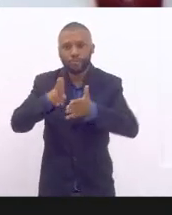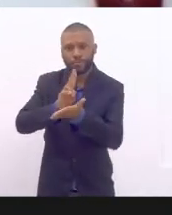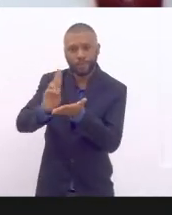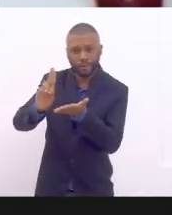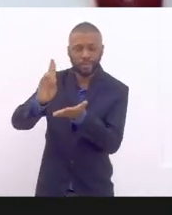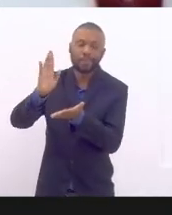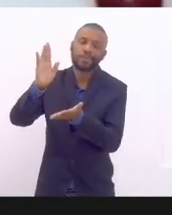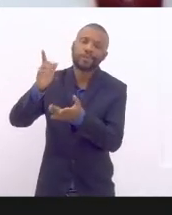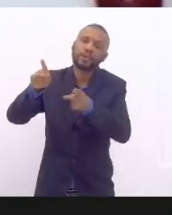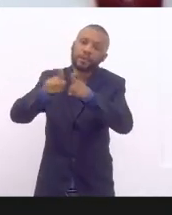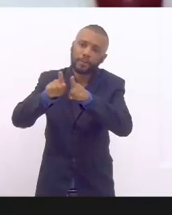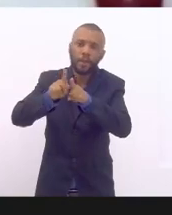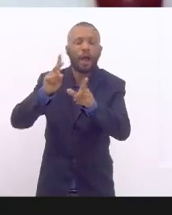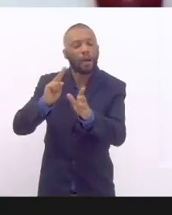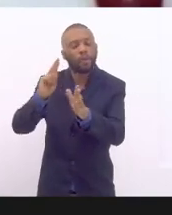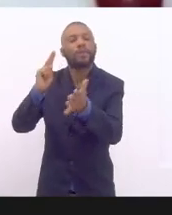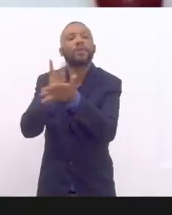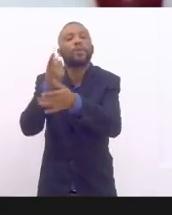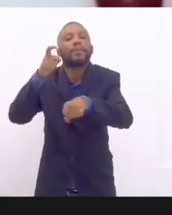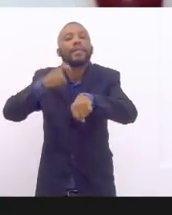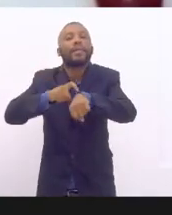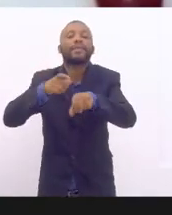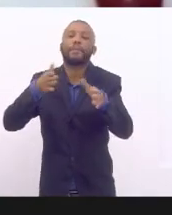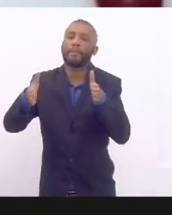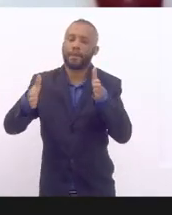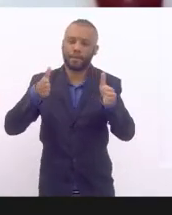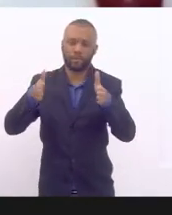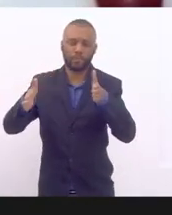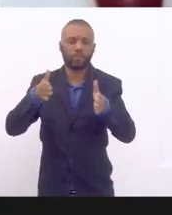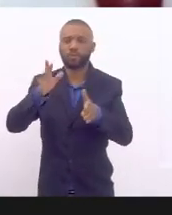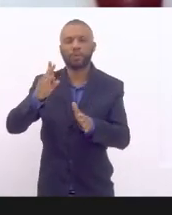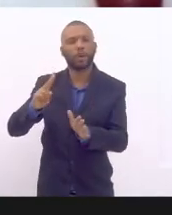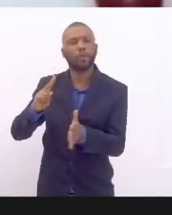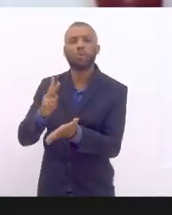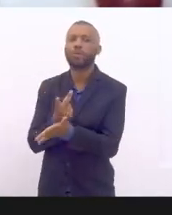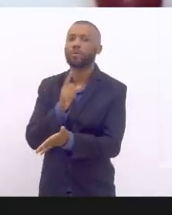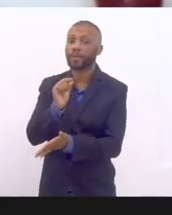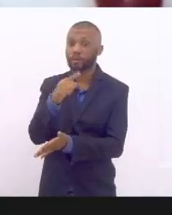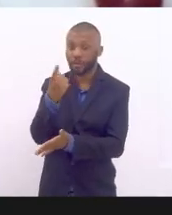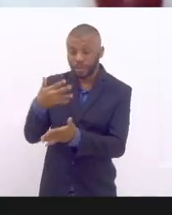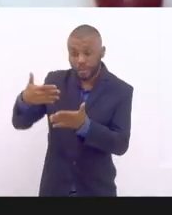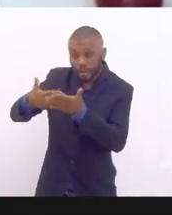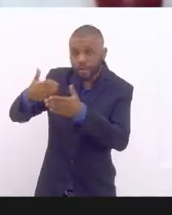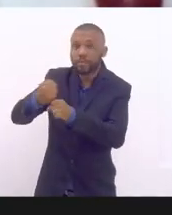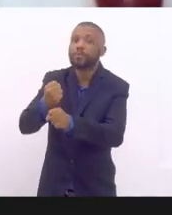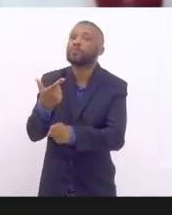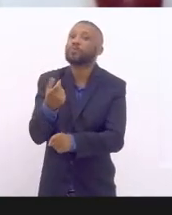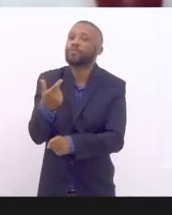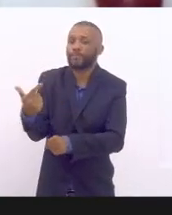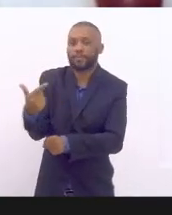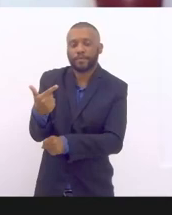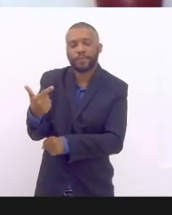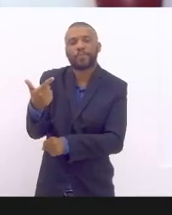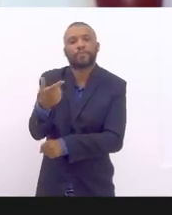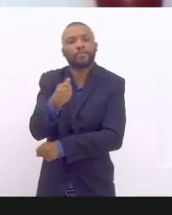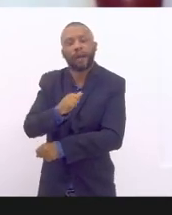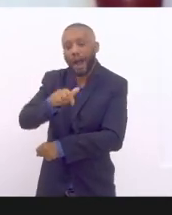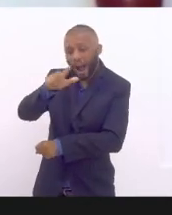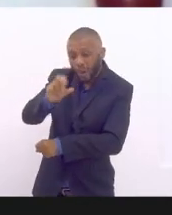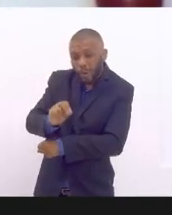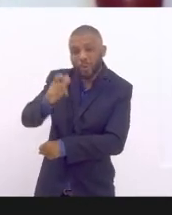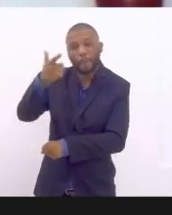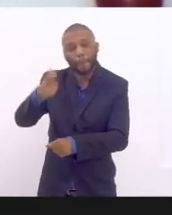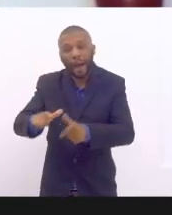ocorreu durante durante os períodos isso fez com que nós chegássemos em 2022 com mais aluno